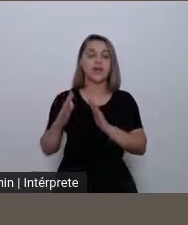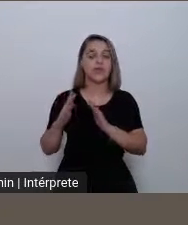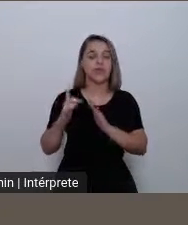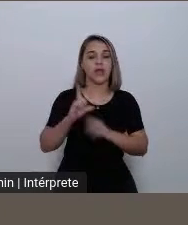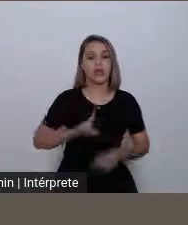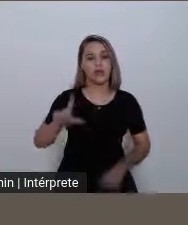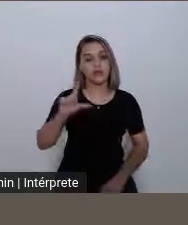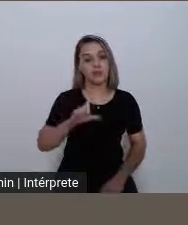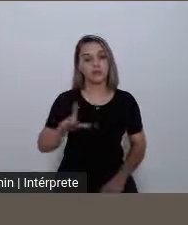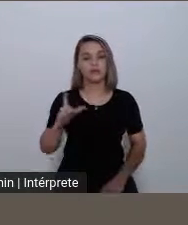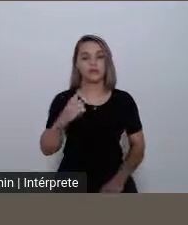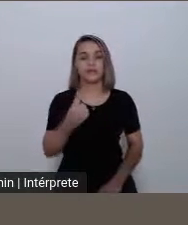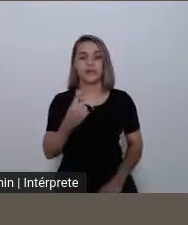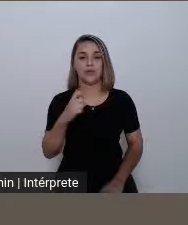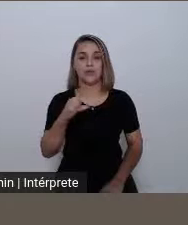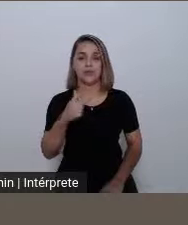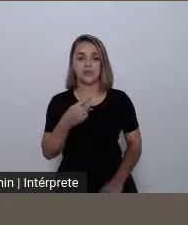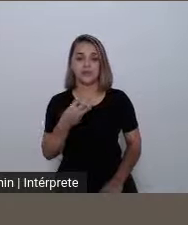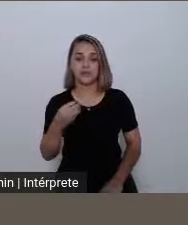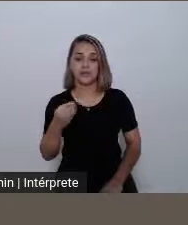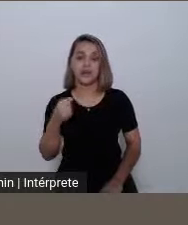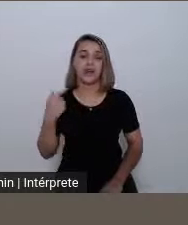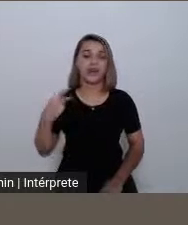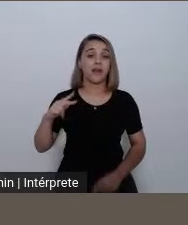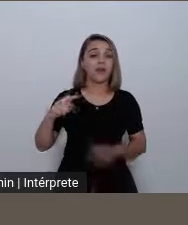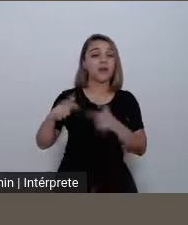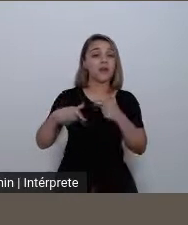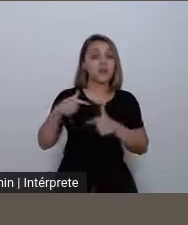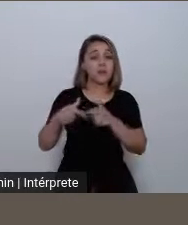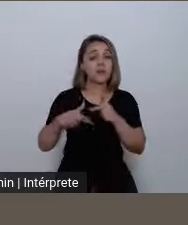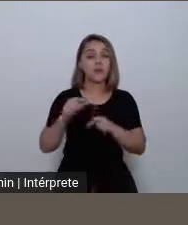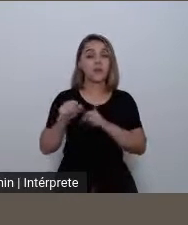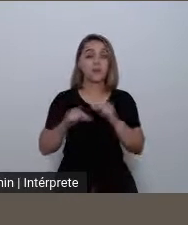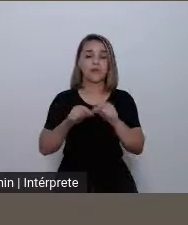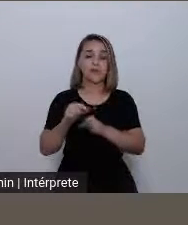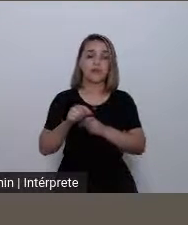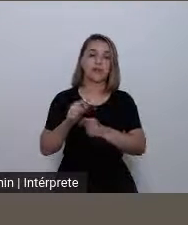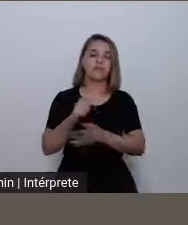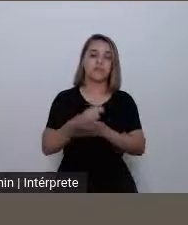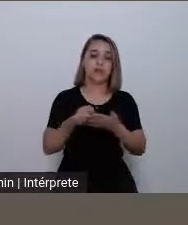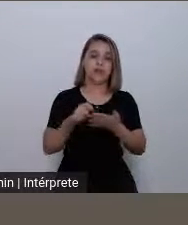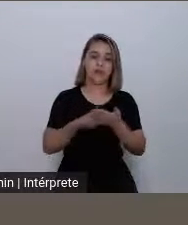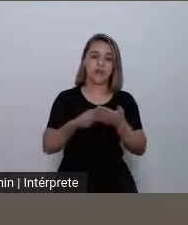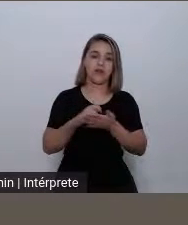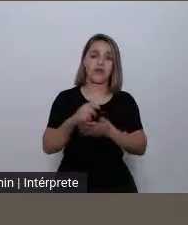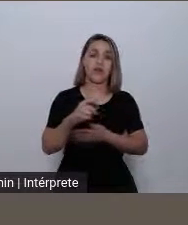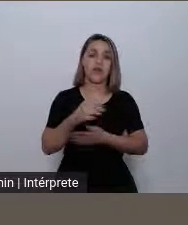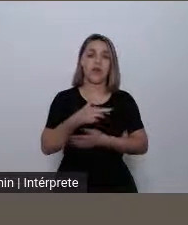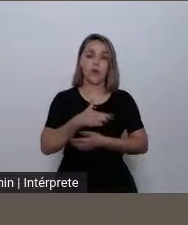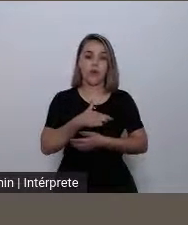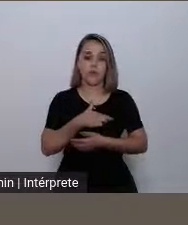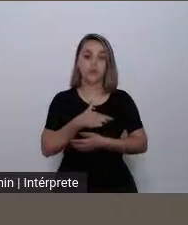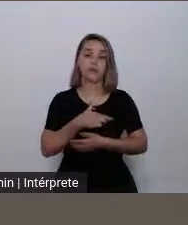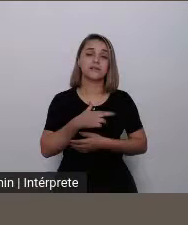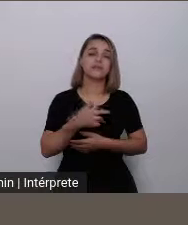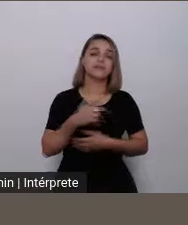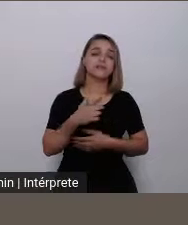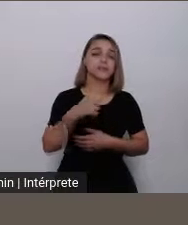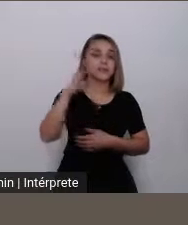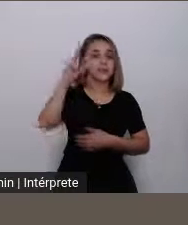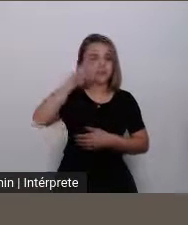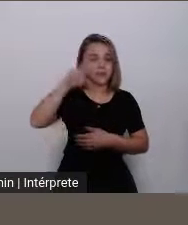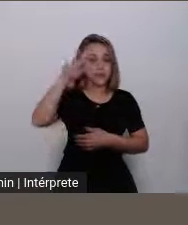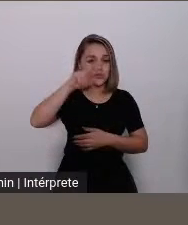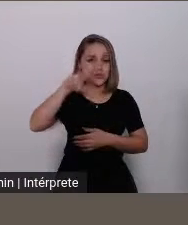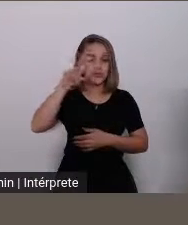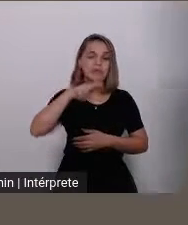anos 40, quando ele trabalhou num romance histórico, também não muito lido, chamado Marco